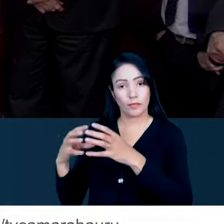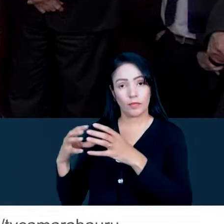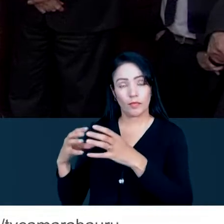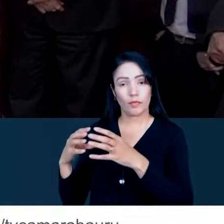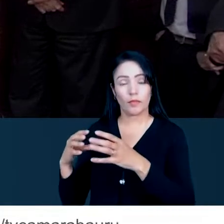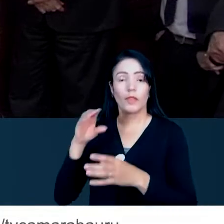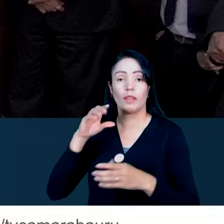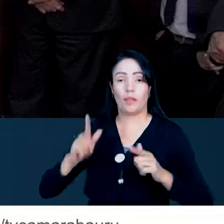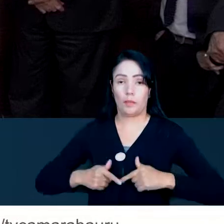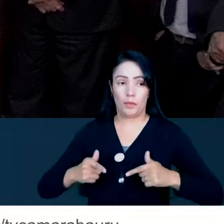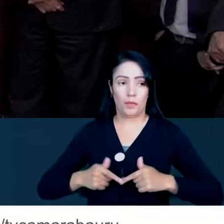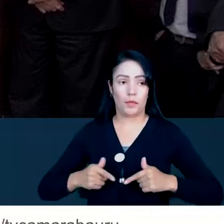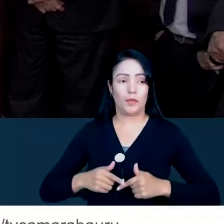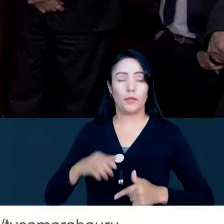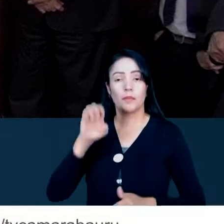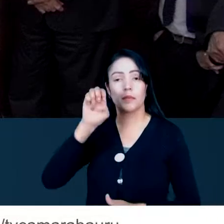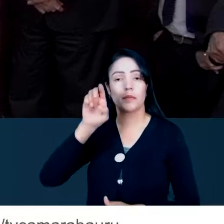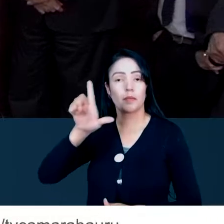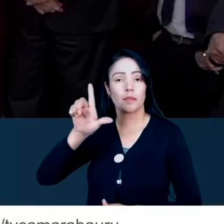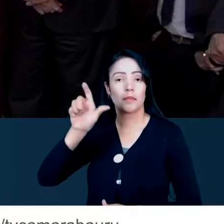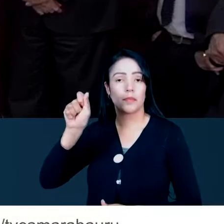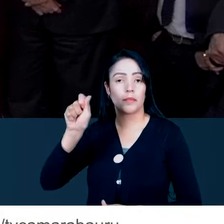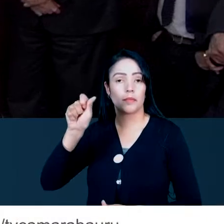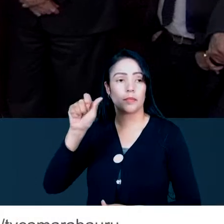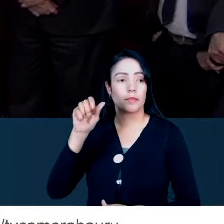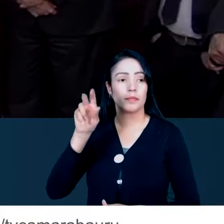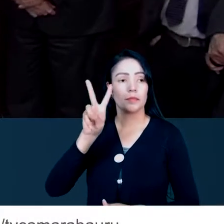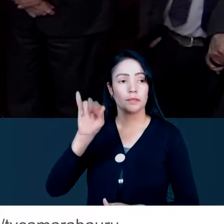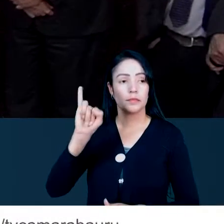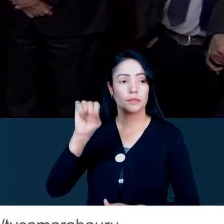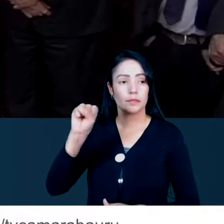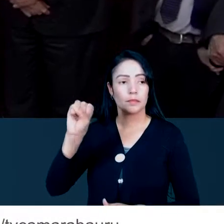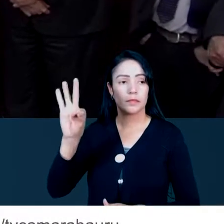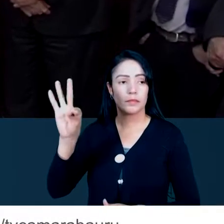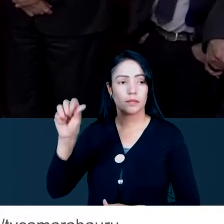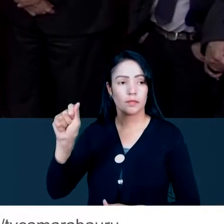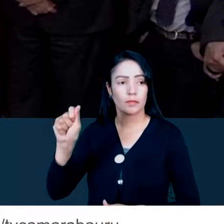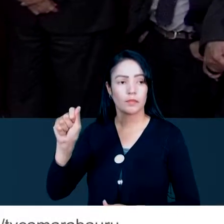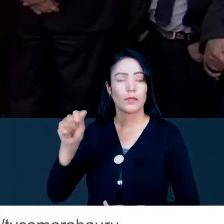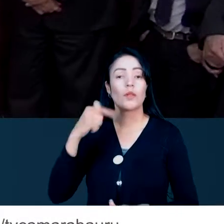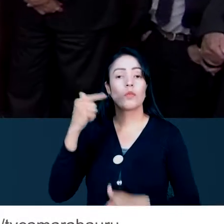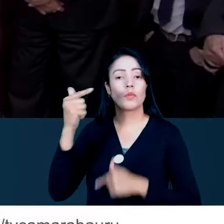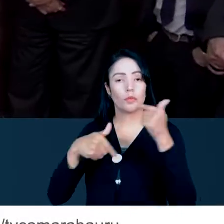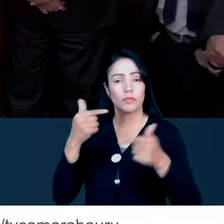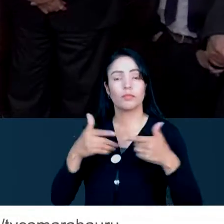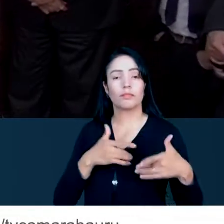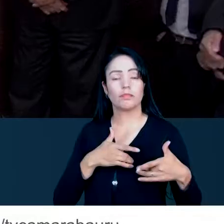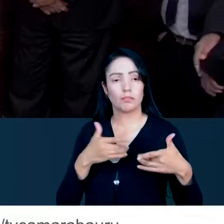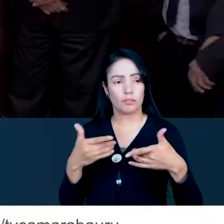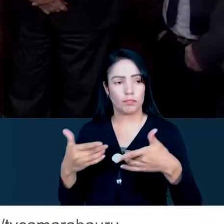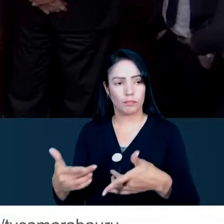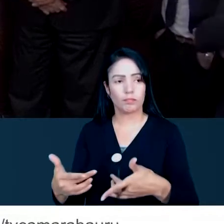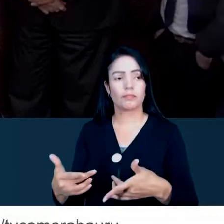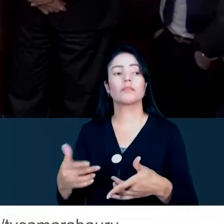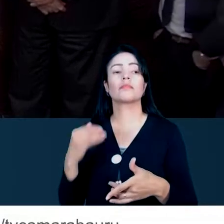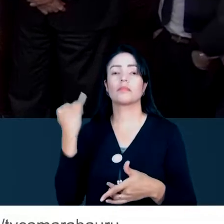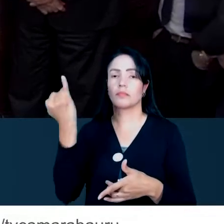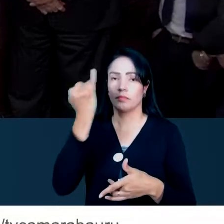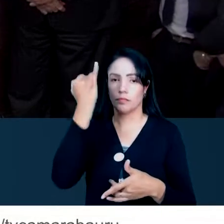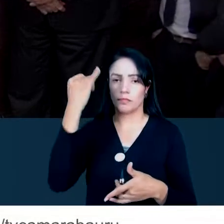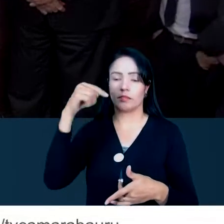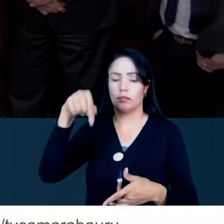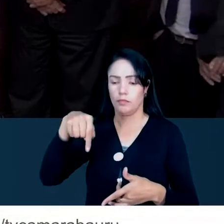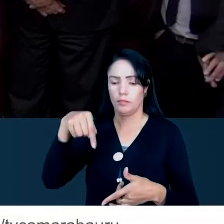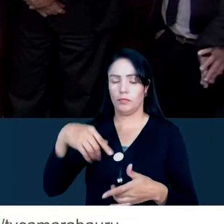Todos vocês conhecem, a gente faz um trabalho voluntário, muito significativo para a nossa cidade.